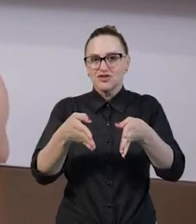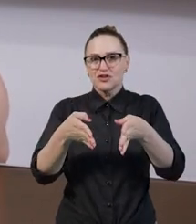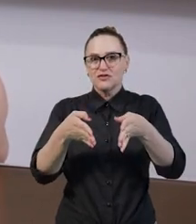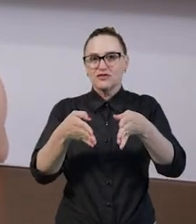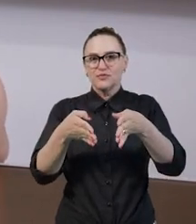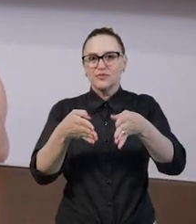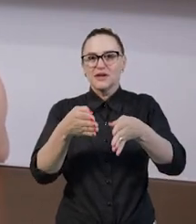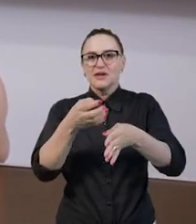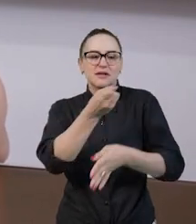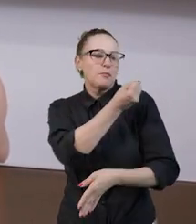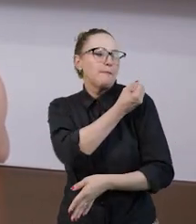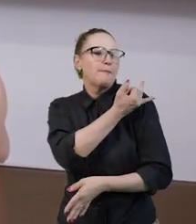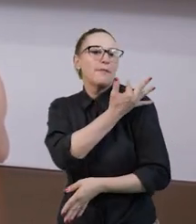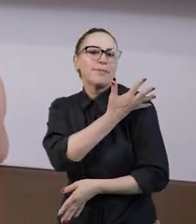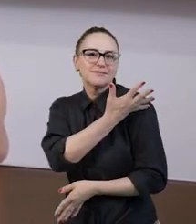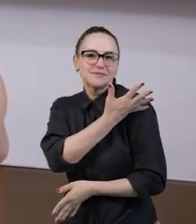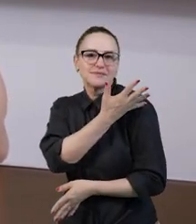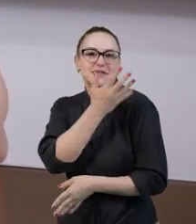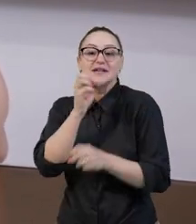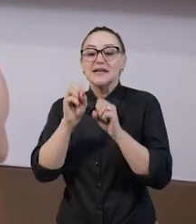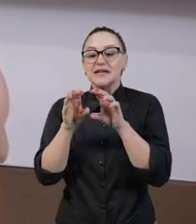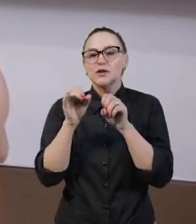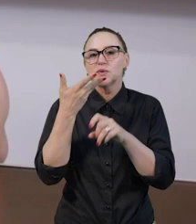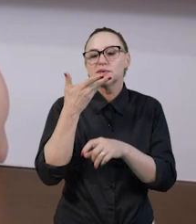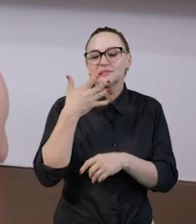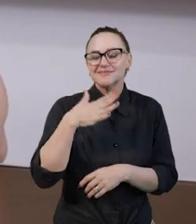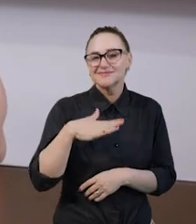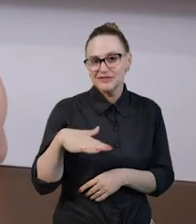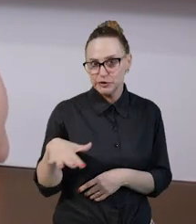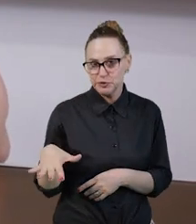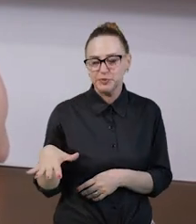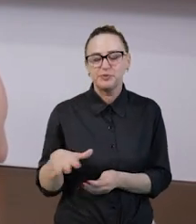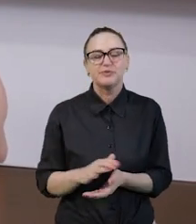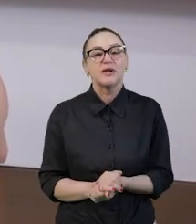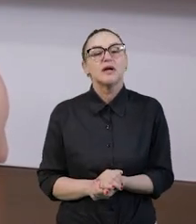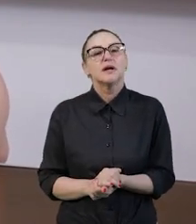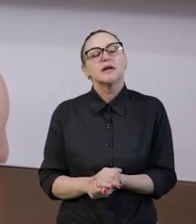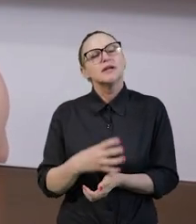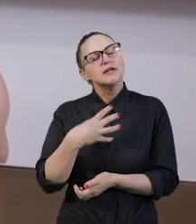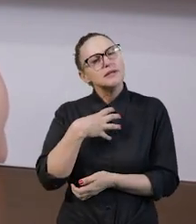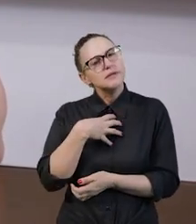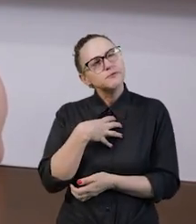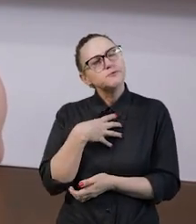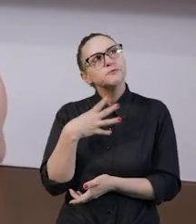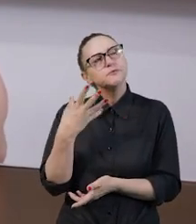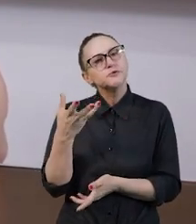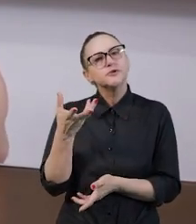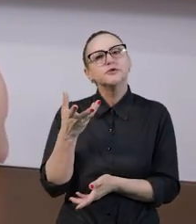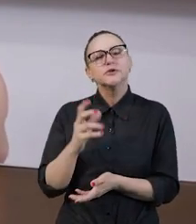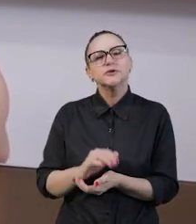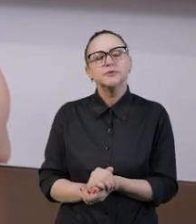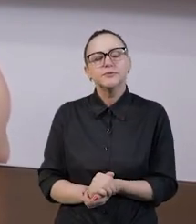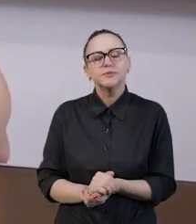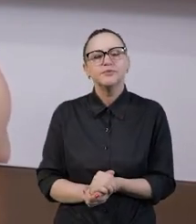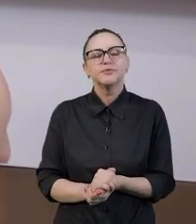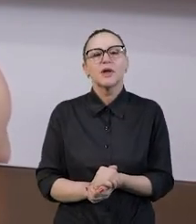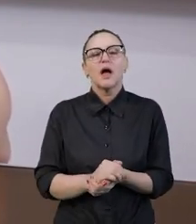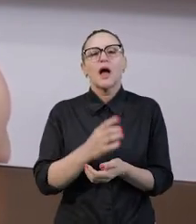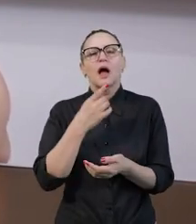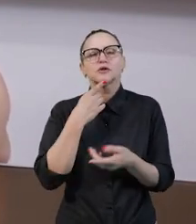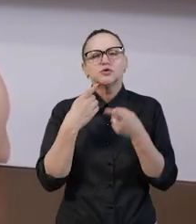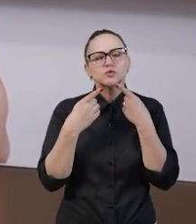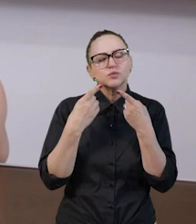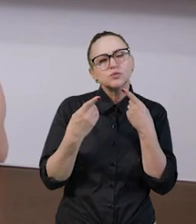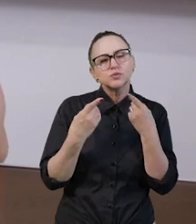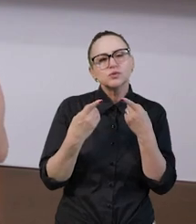anos iniciais e na educação infantil nesse sentido eu gostaria de comentar com vocês que é